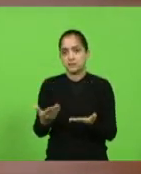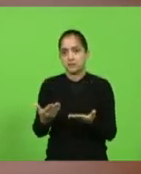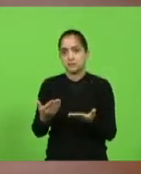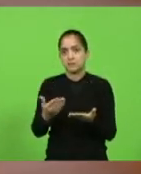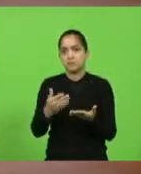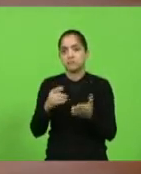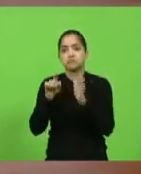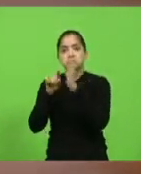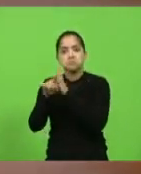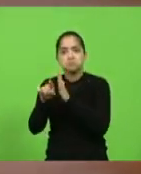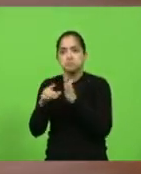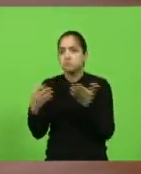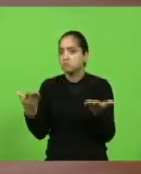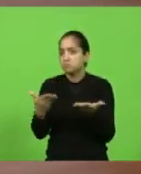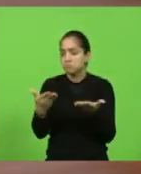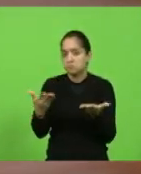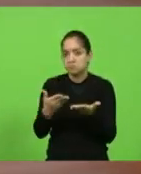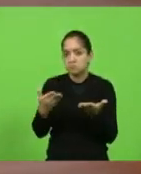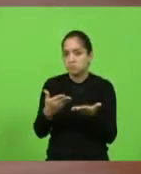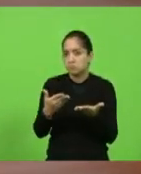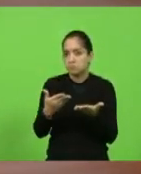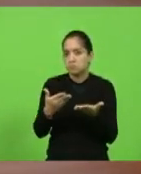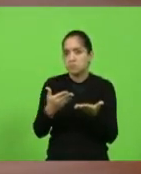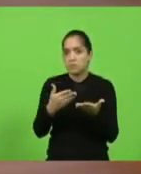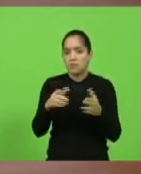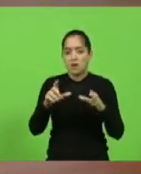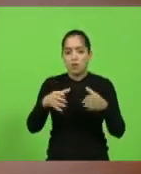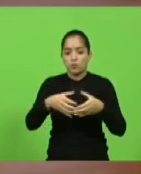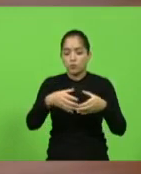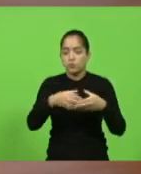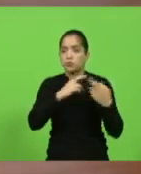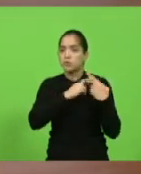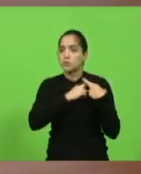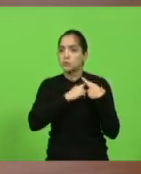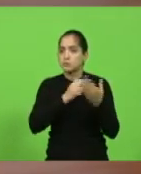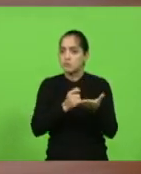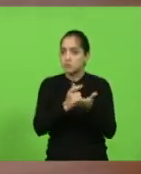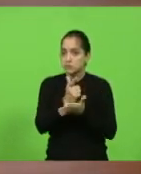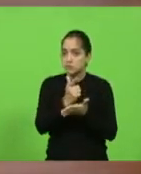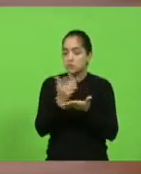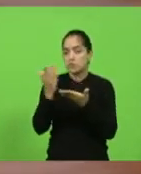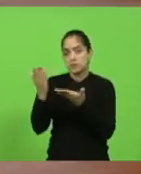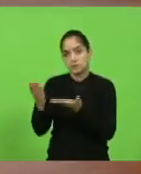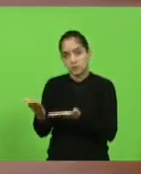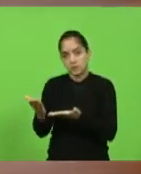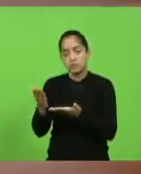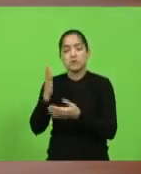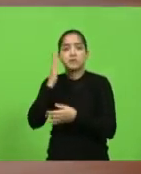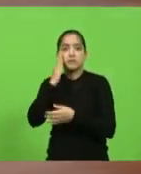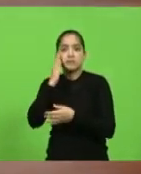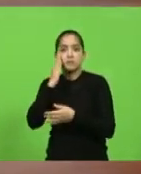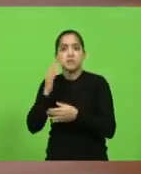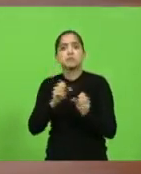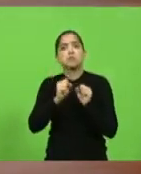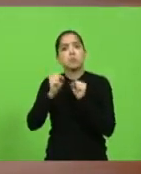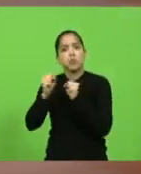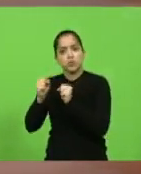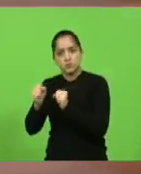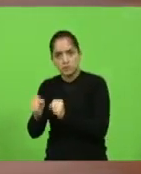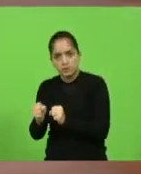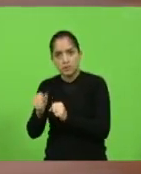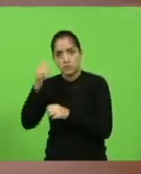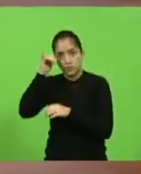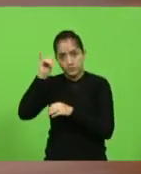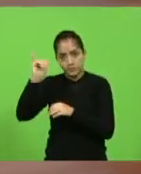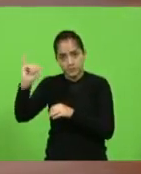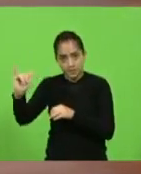consulta não chegou aos setores responsáveis pelas compras. Portanto, o governador tinha o poder e o dever de evitar o